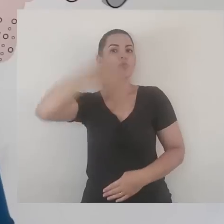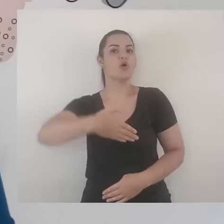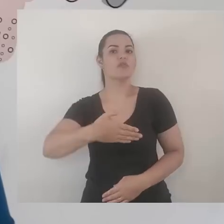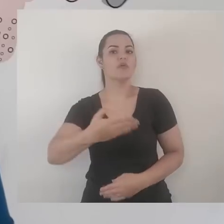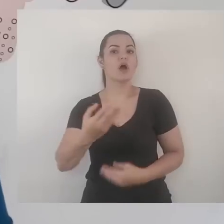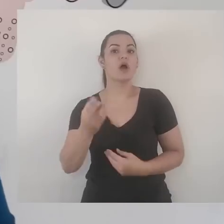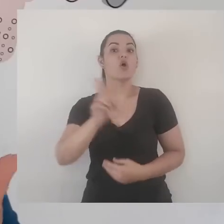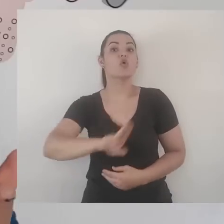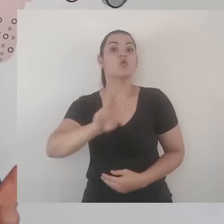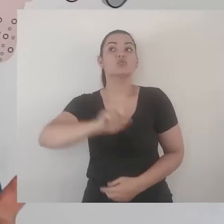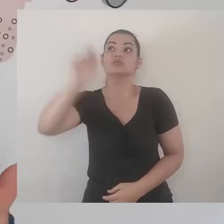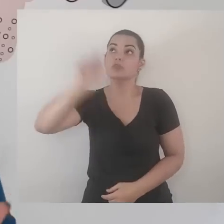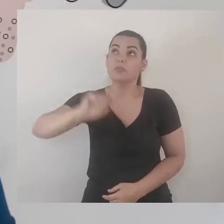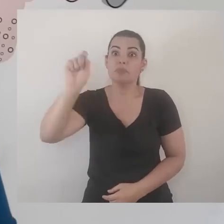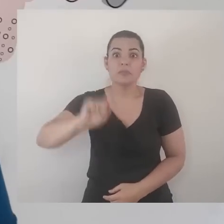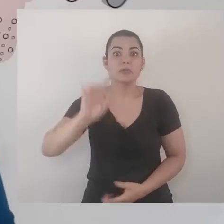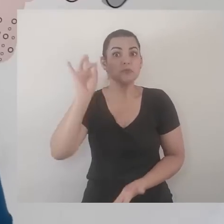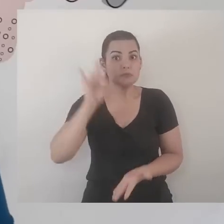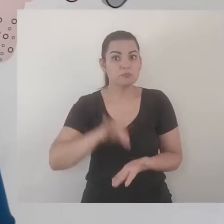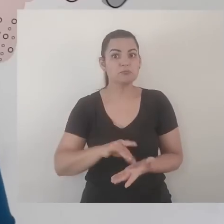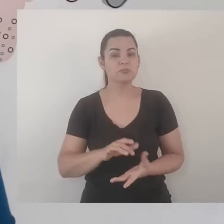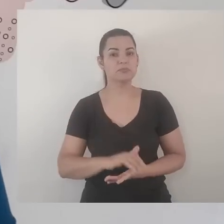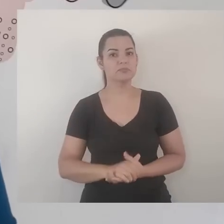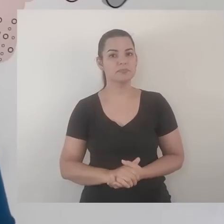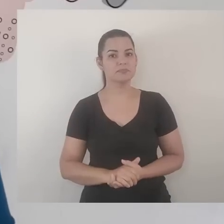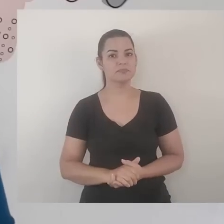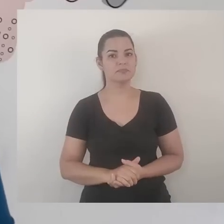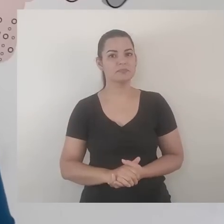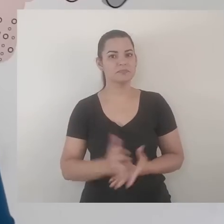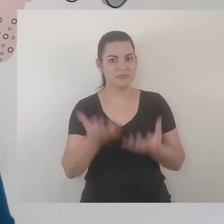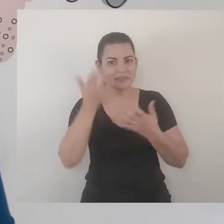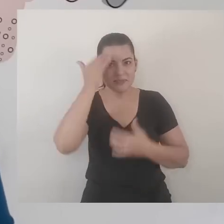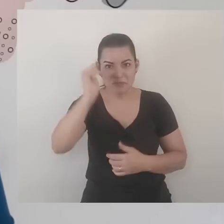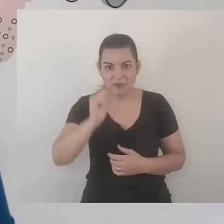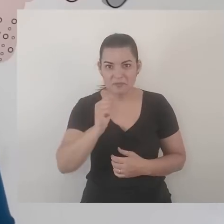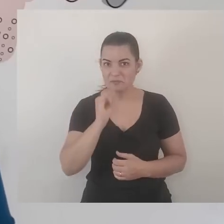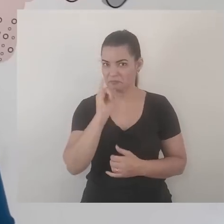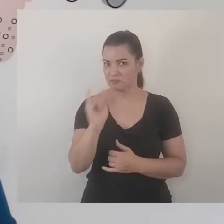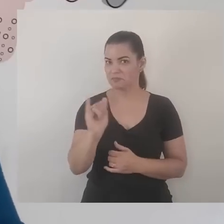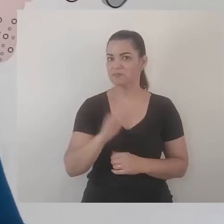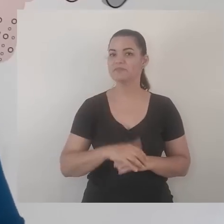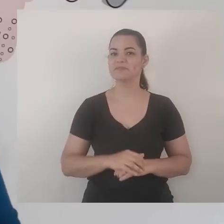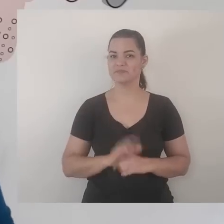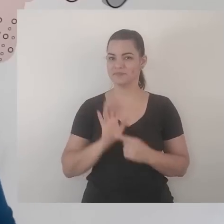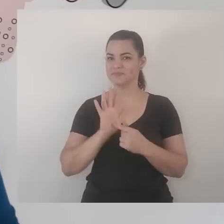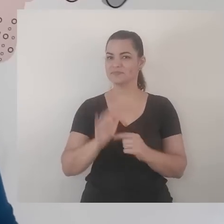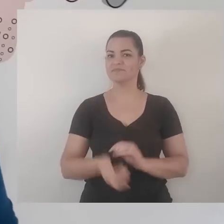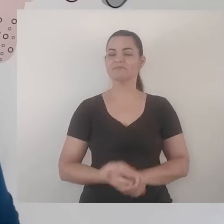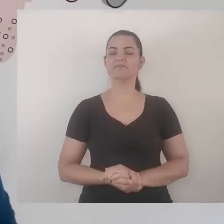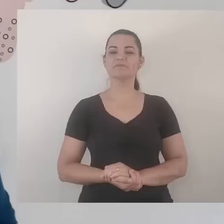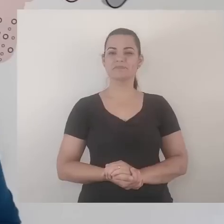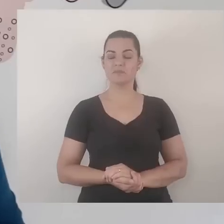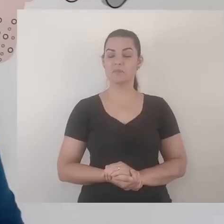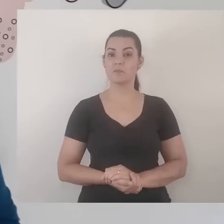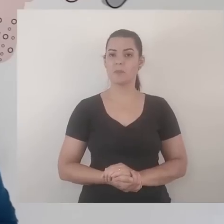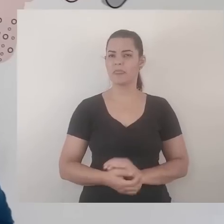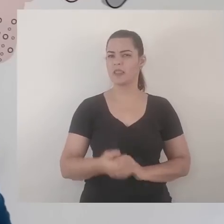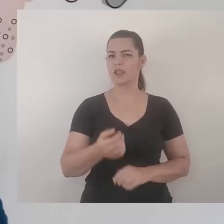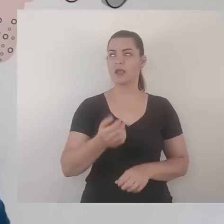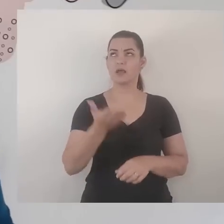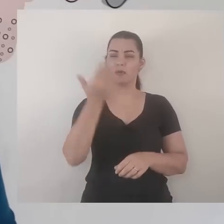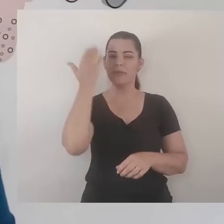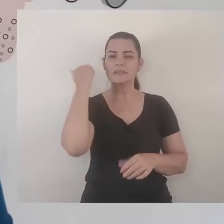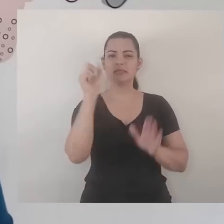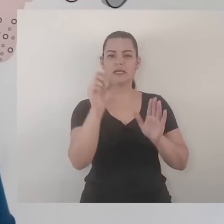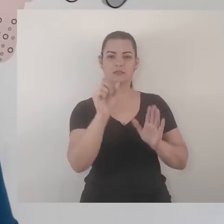a utilização de uma pipa. Querem conhecer alguns? Então eu vou te contar. Em meados